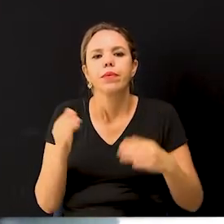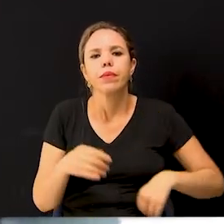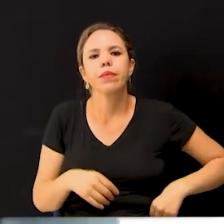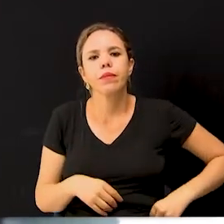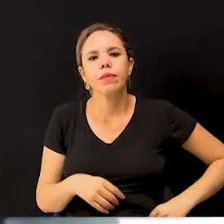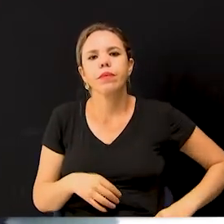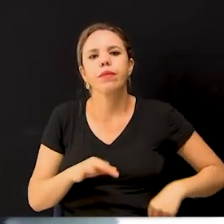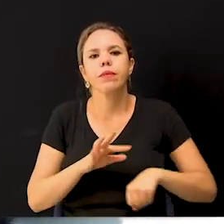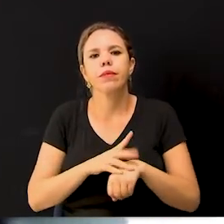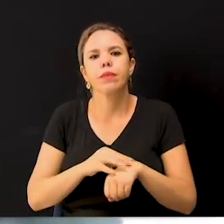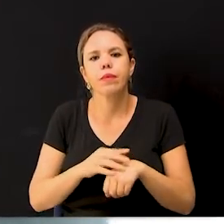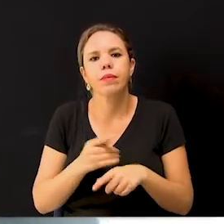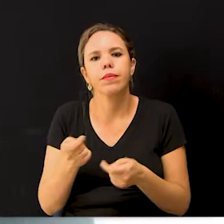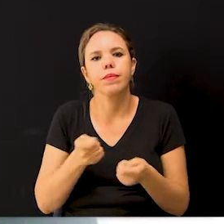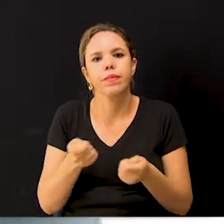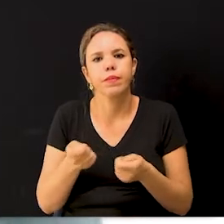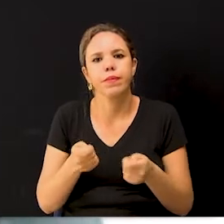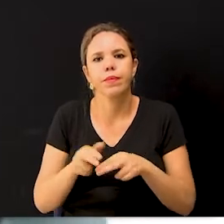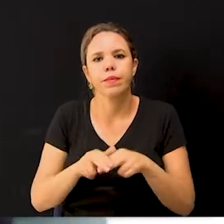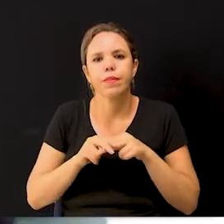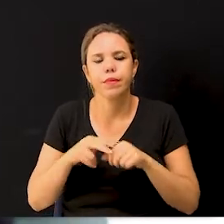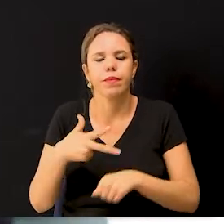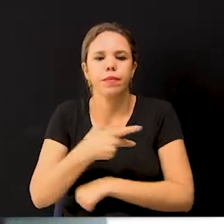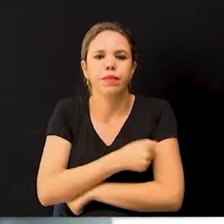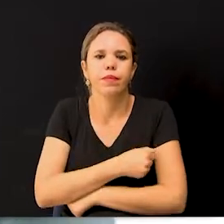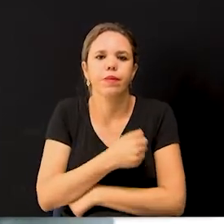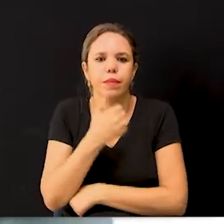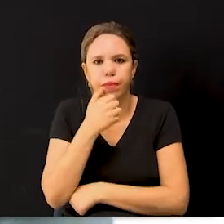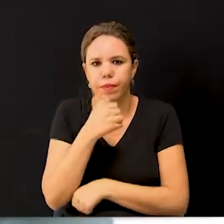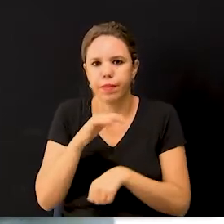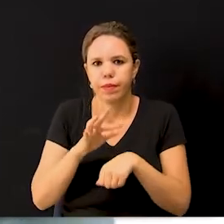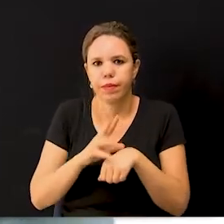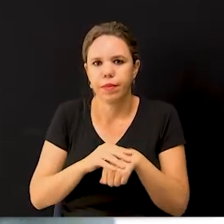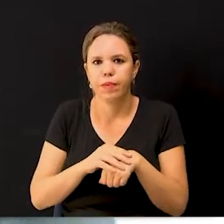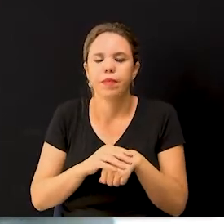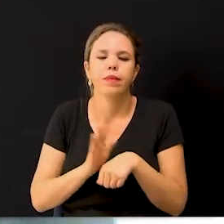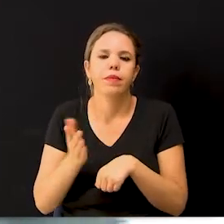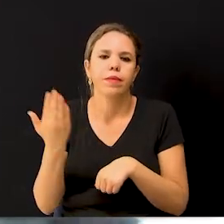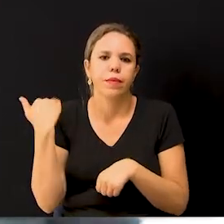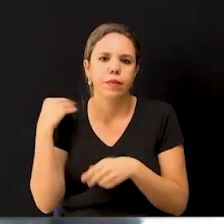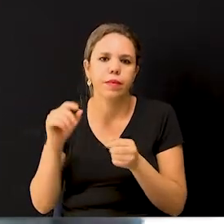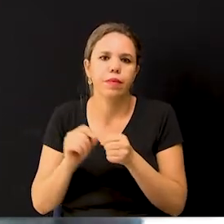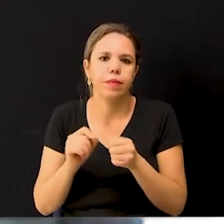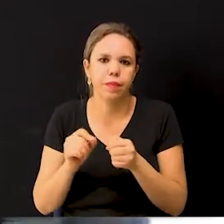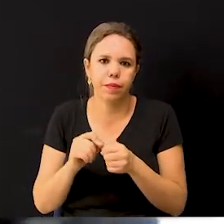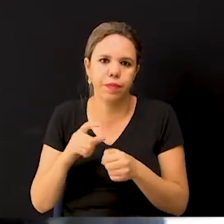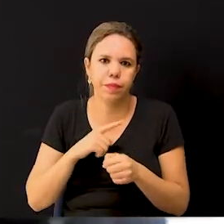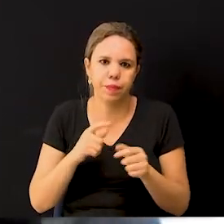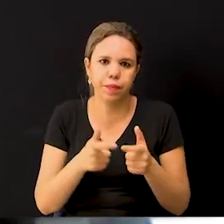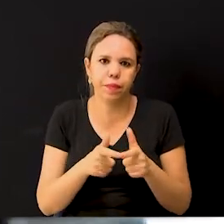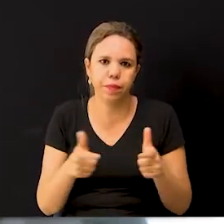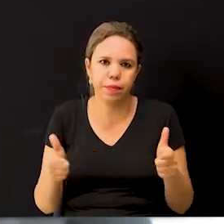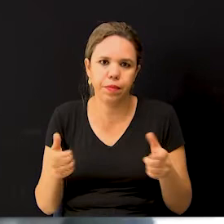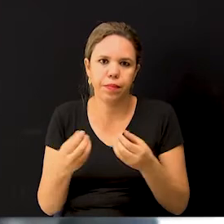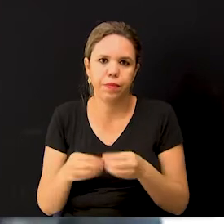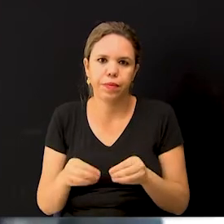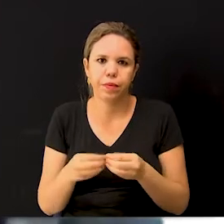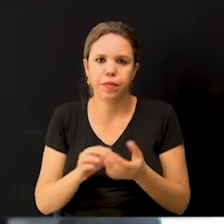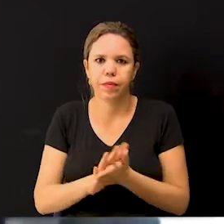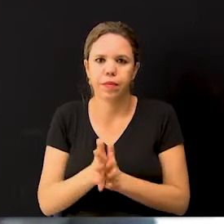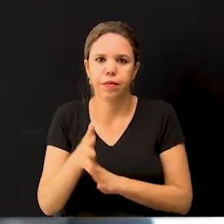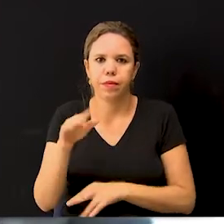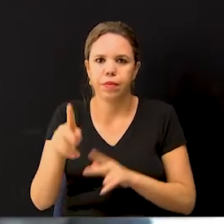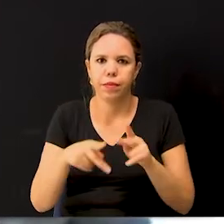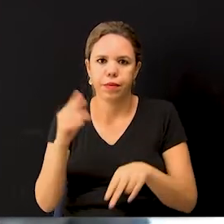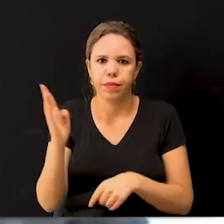isso são doenças que foram controladas por meio da vacina. Doenças que já tiveram grande estrago